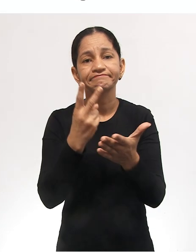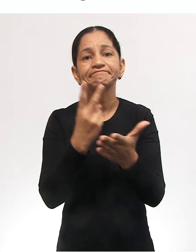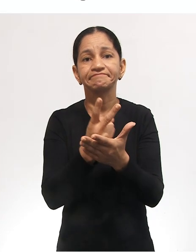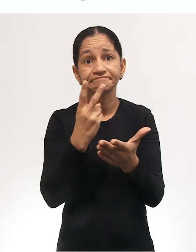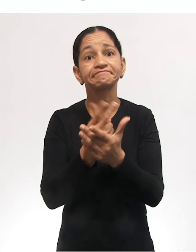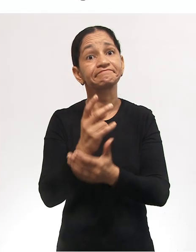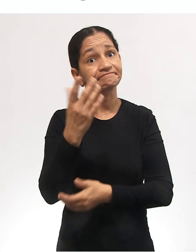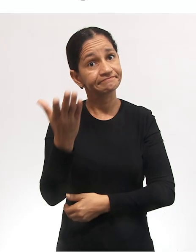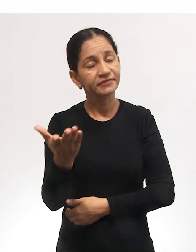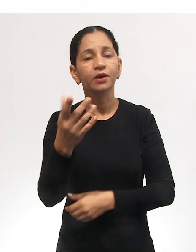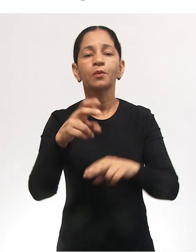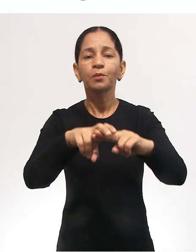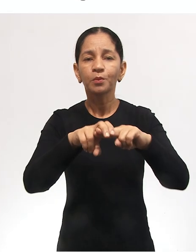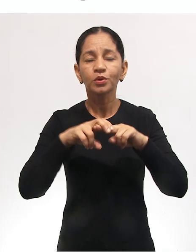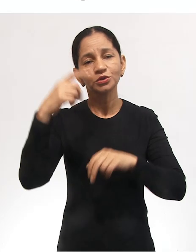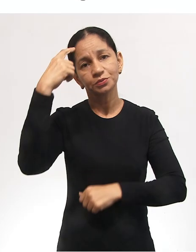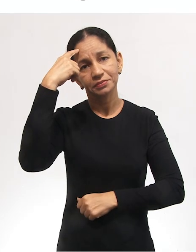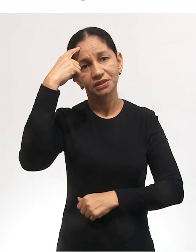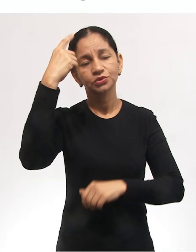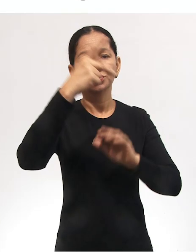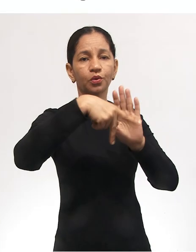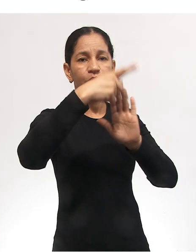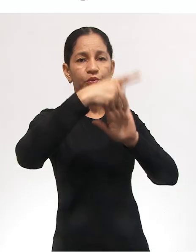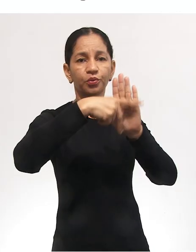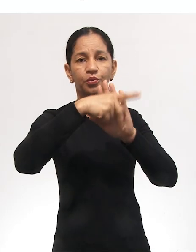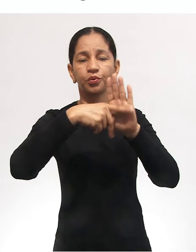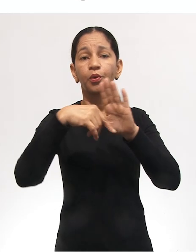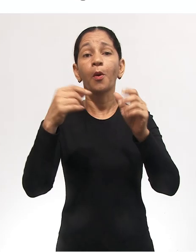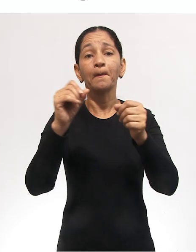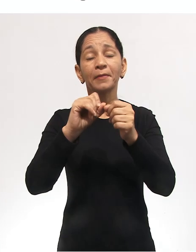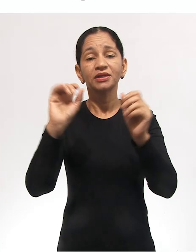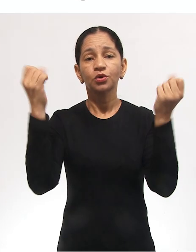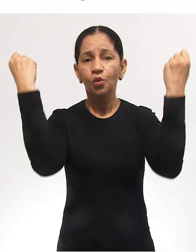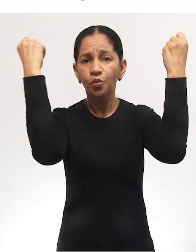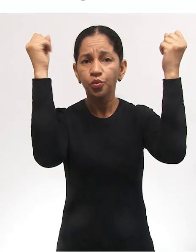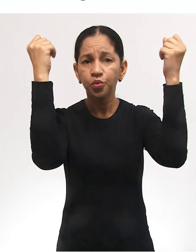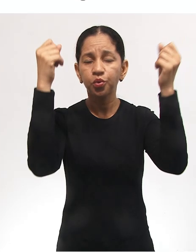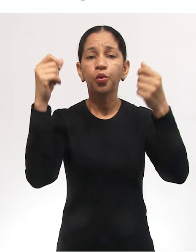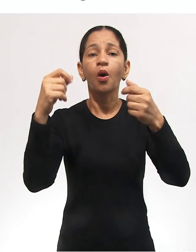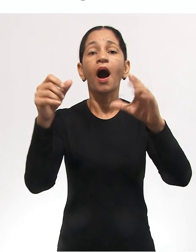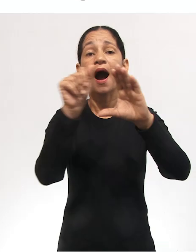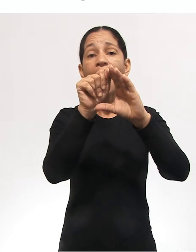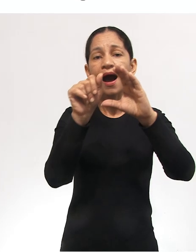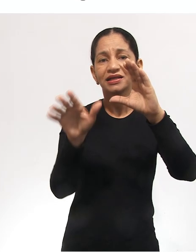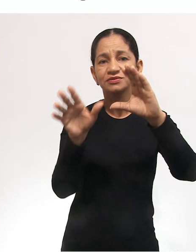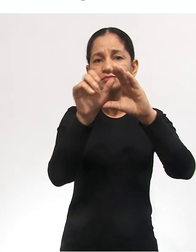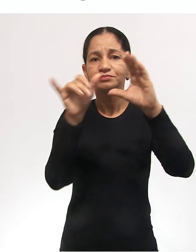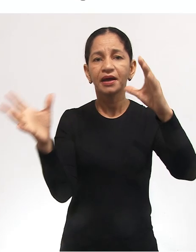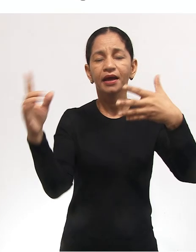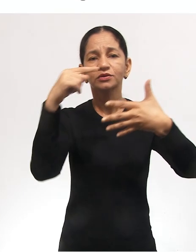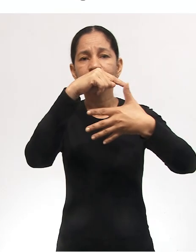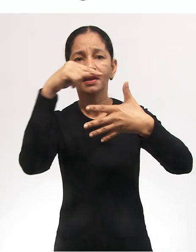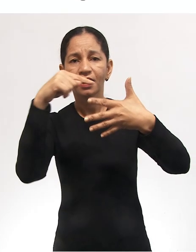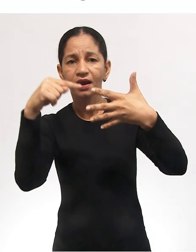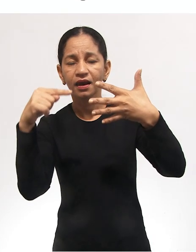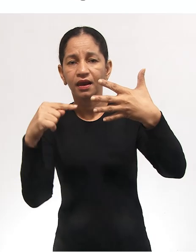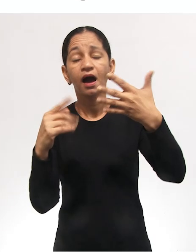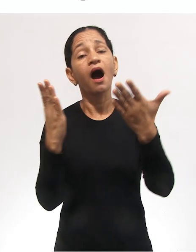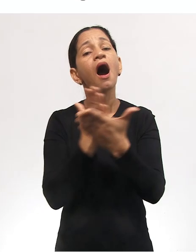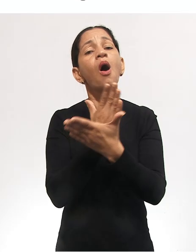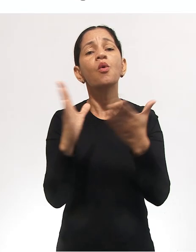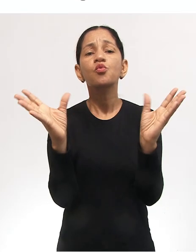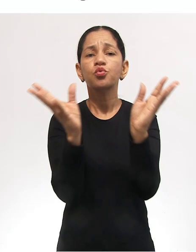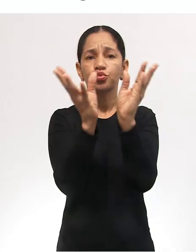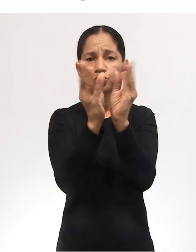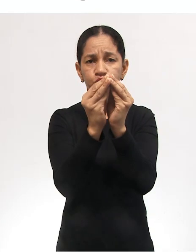nessa aplicação dessa ginástica laboral, levou-se alguns aspectos em consideração, que eu vou citar alguns deles,